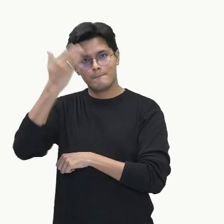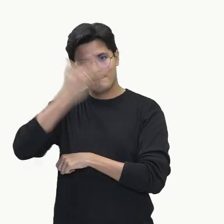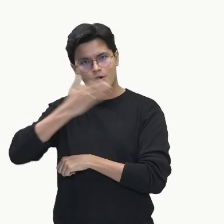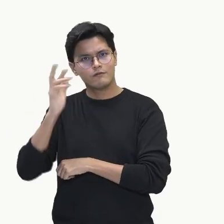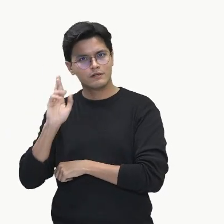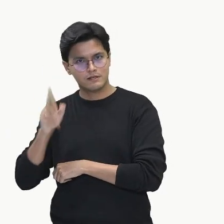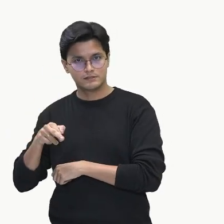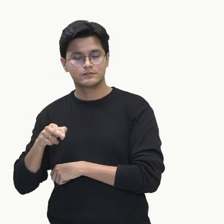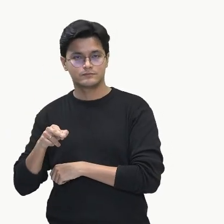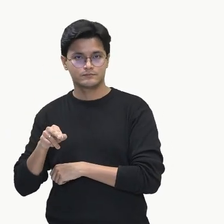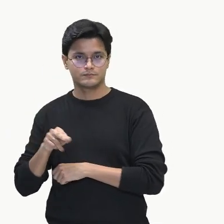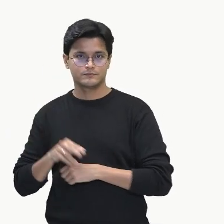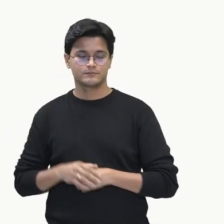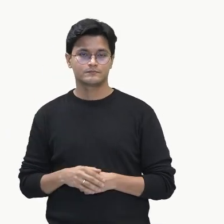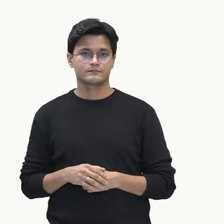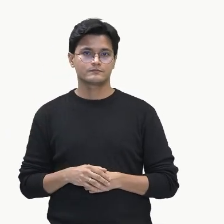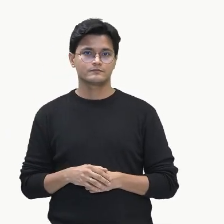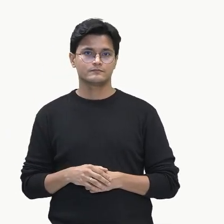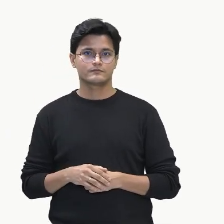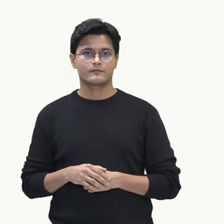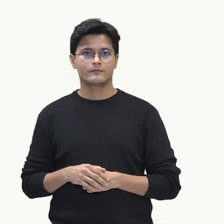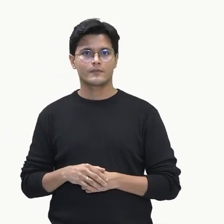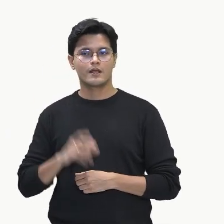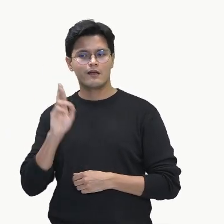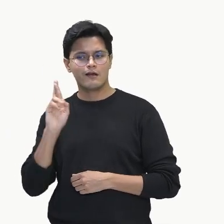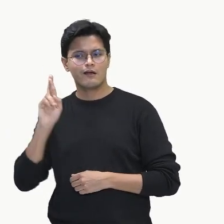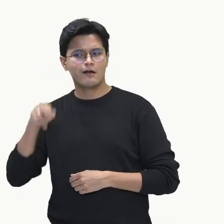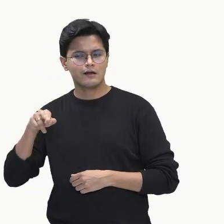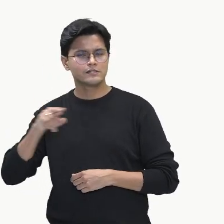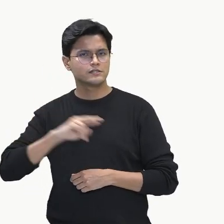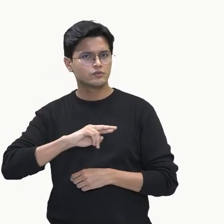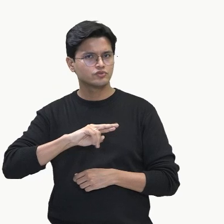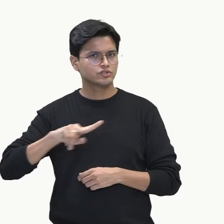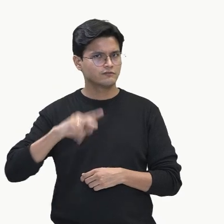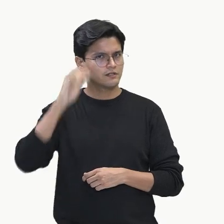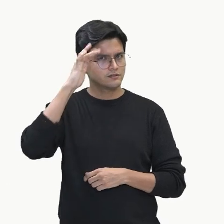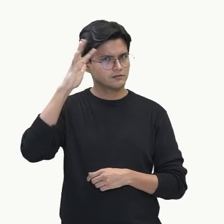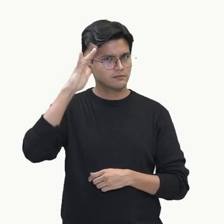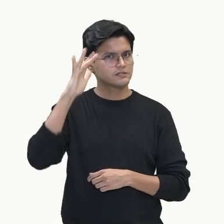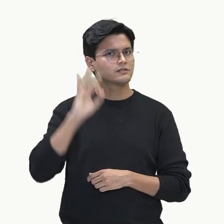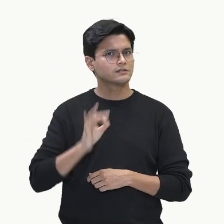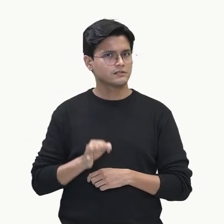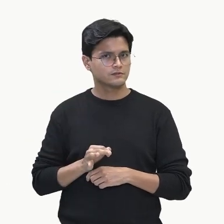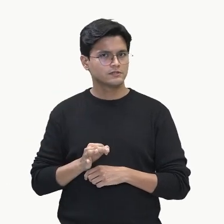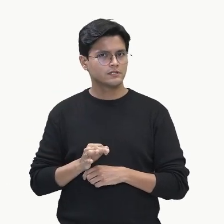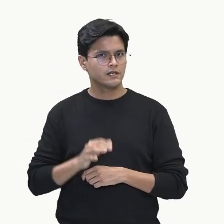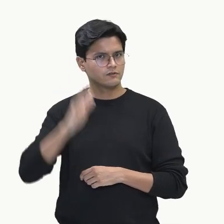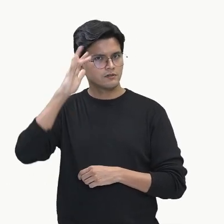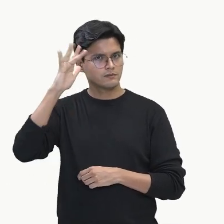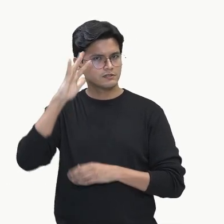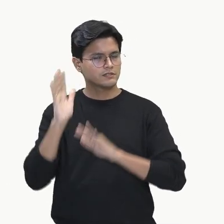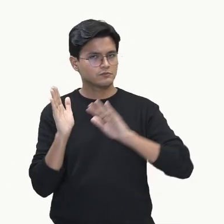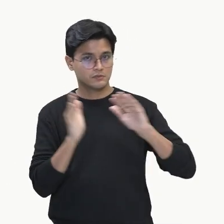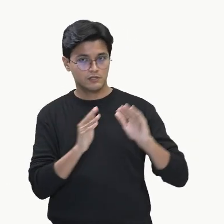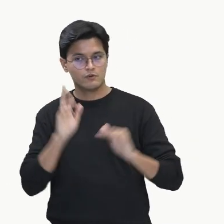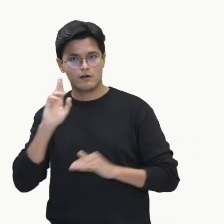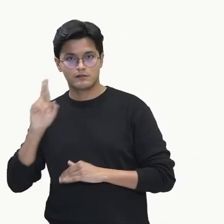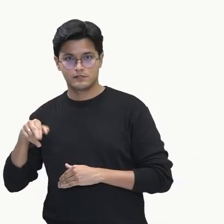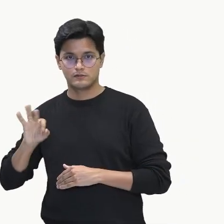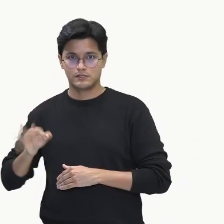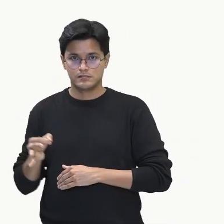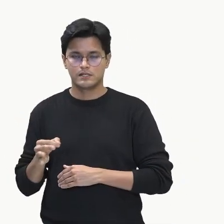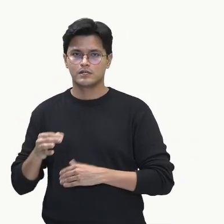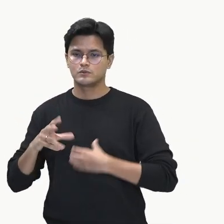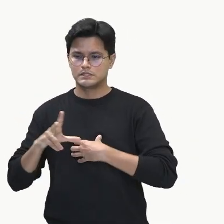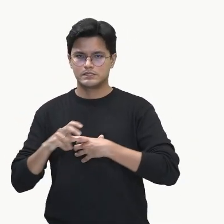razão. Tá? E quando ele diz razão, ele não está falando de imaginação, nem de nossos sentidos. Não sou